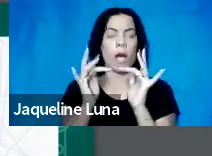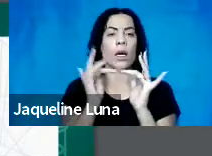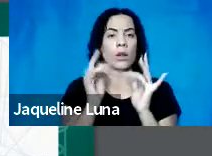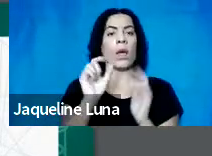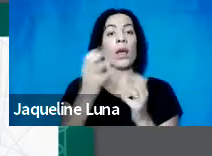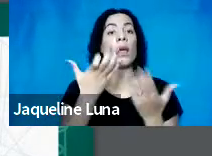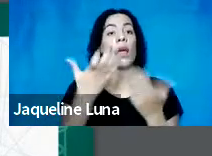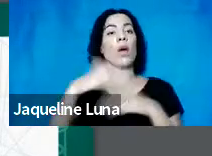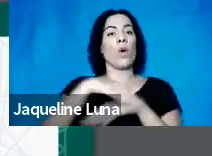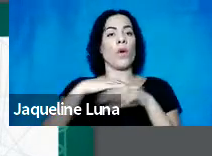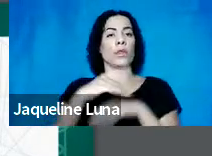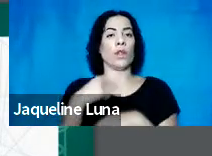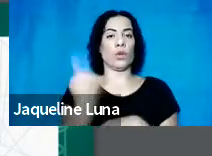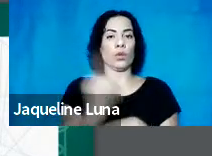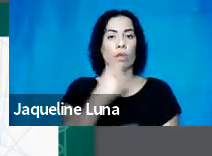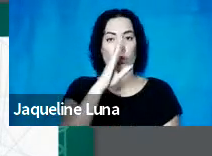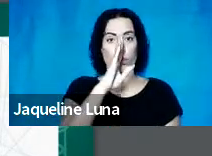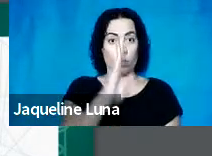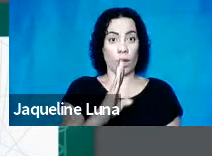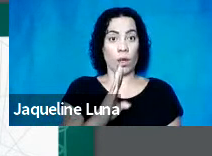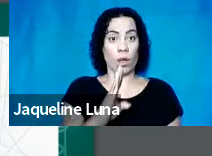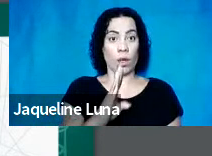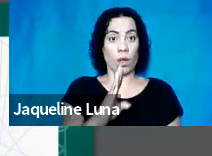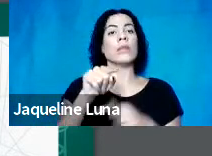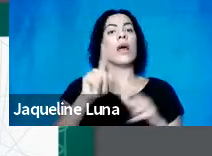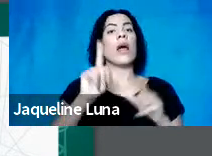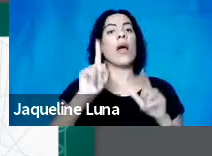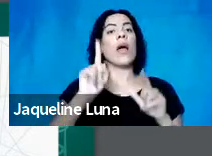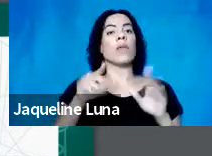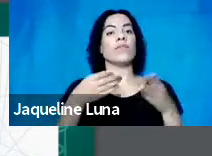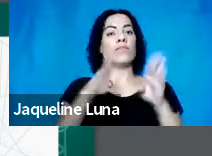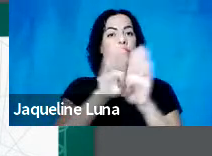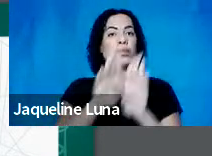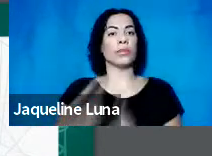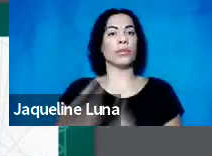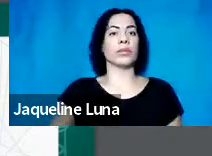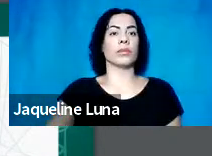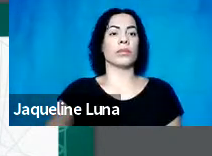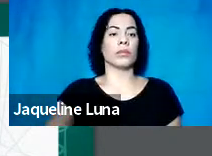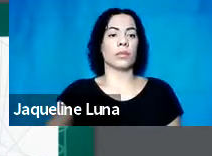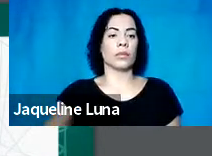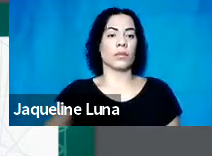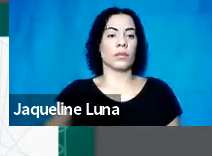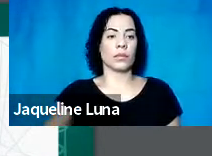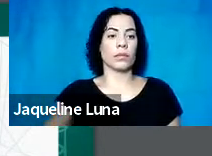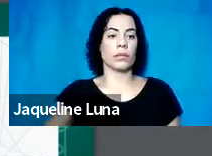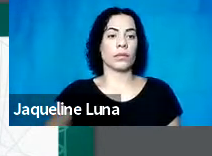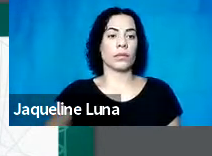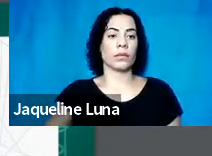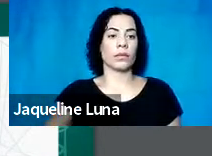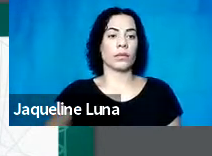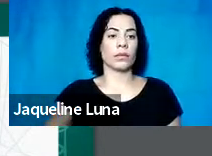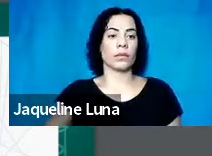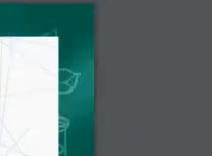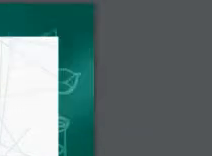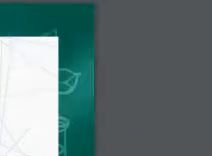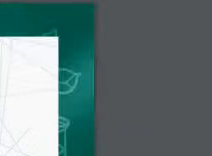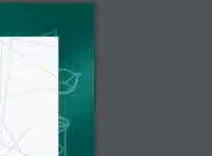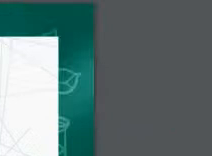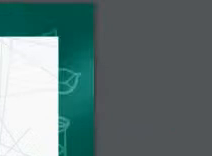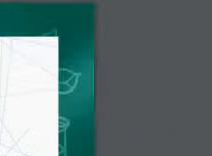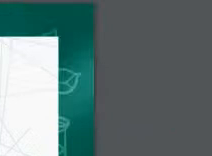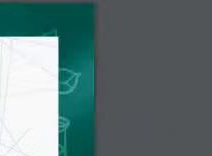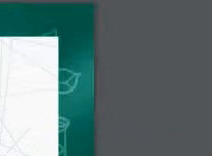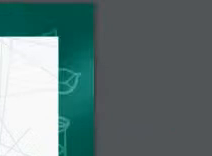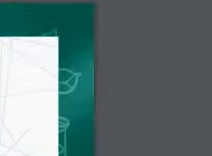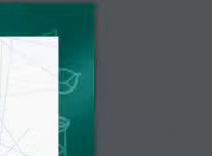conosco diretamente. É um programa que está restrito à produção por parte das instituições nordestinas, né? A gente já recebeu vários